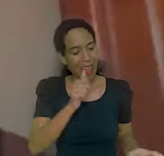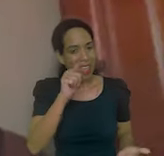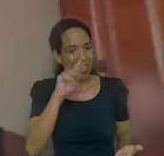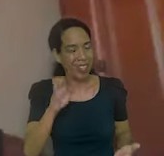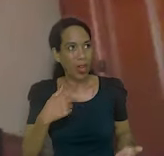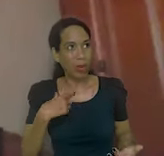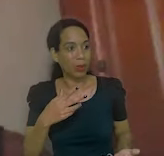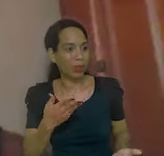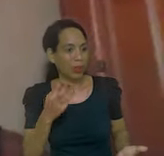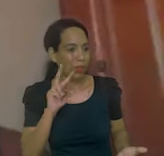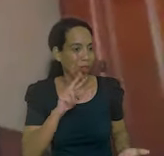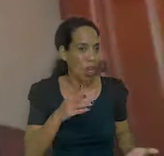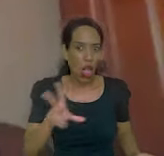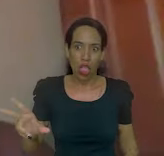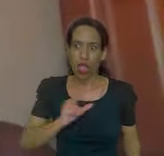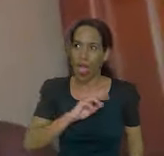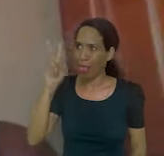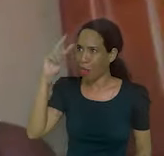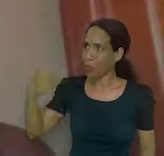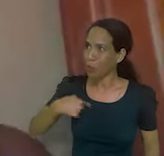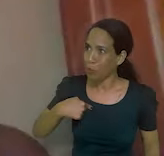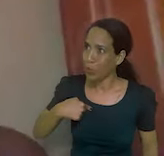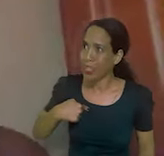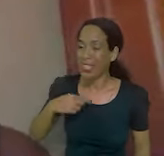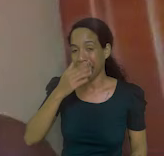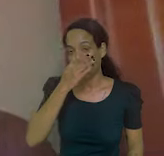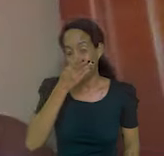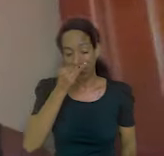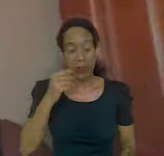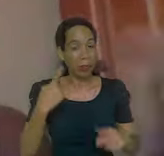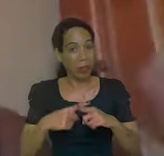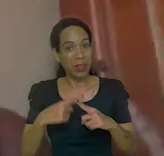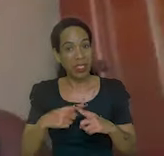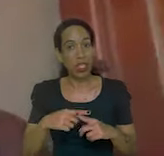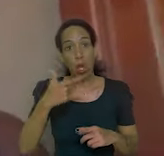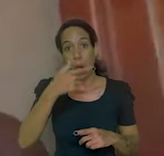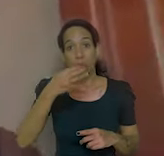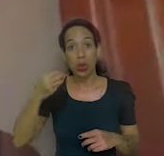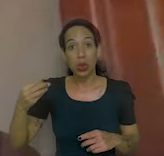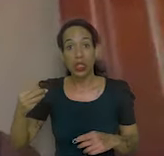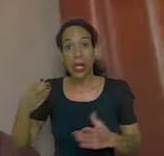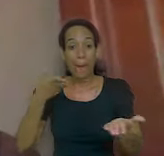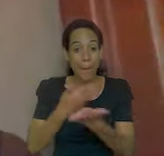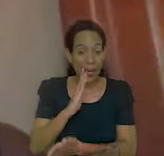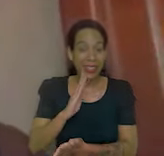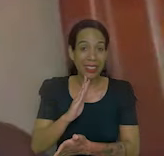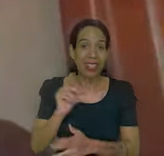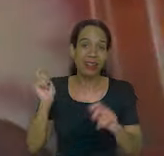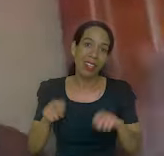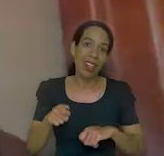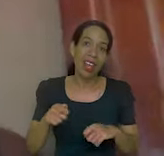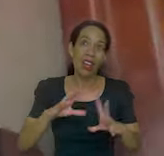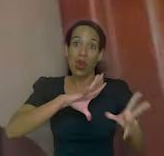assim em êxtase quando eu falei assim, nossa, a Aline lembrou de mim, não sei o quê, porque foram 200 e tantos aprovados, né? Poderia,